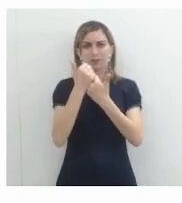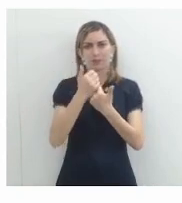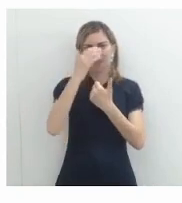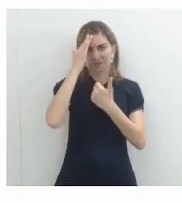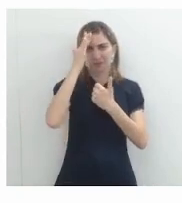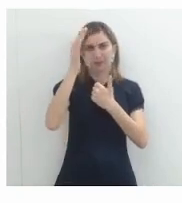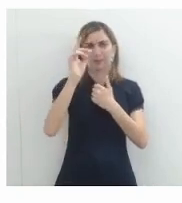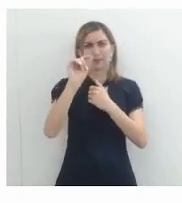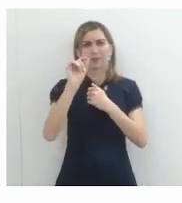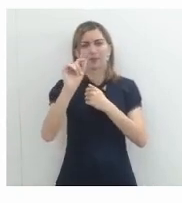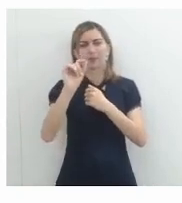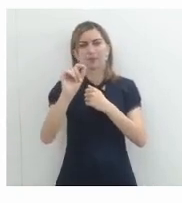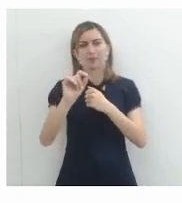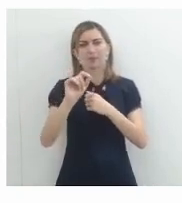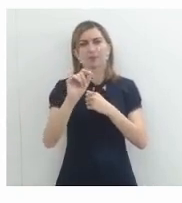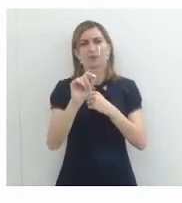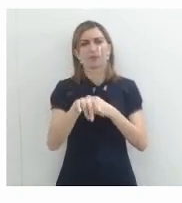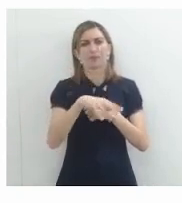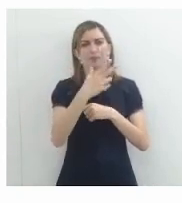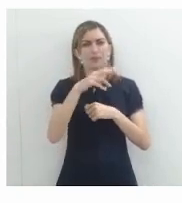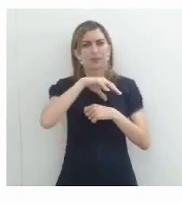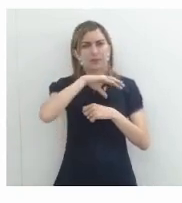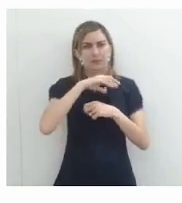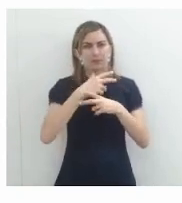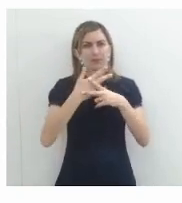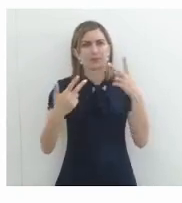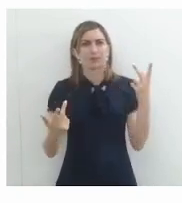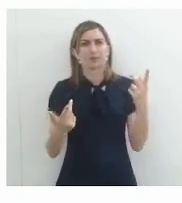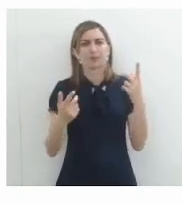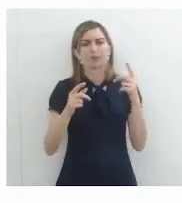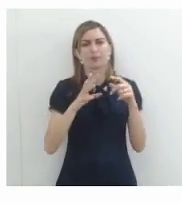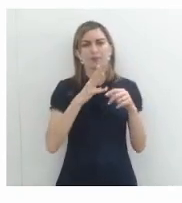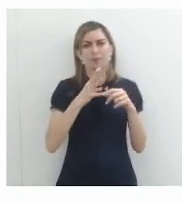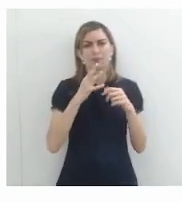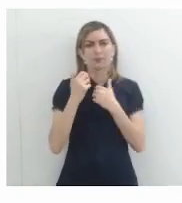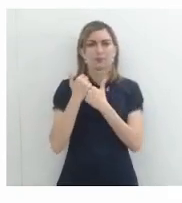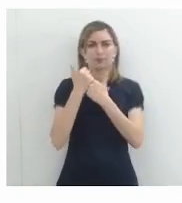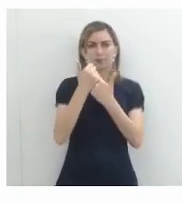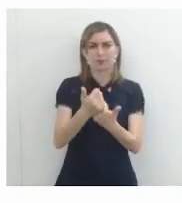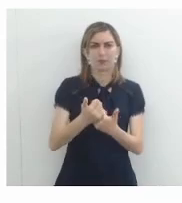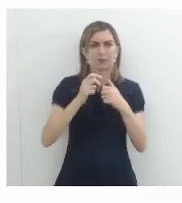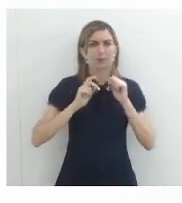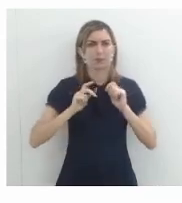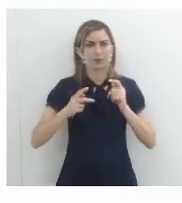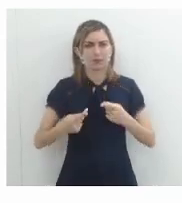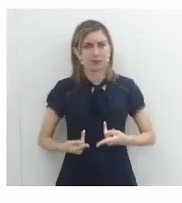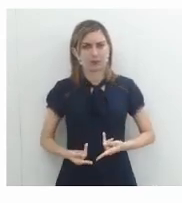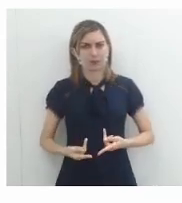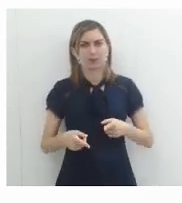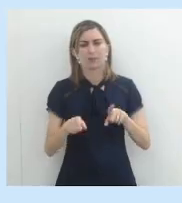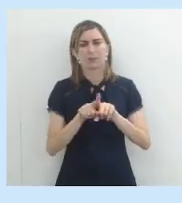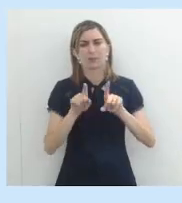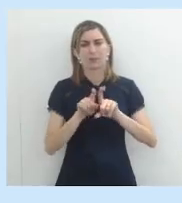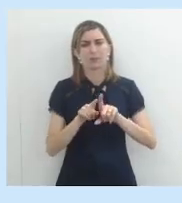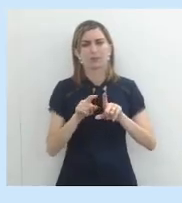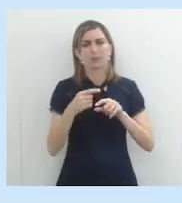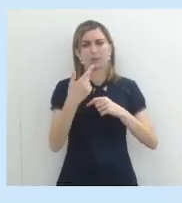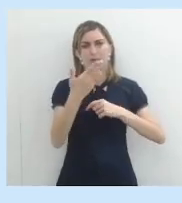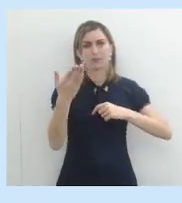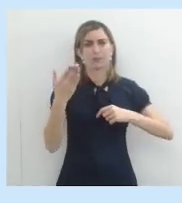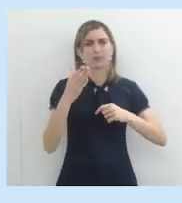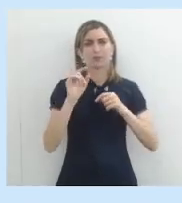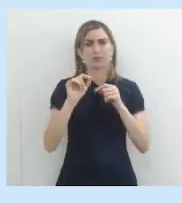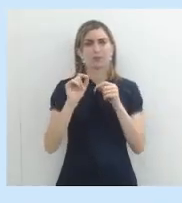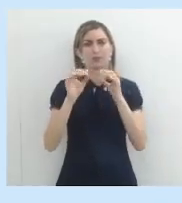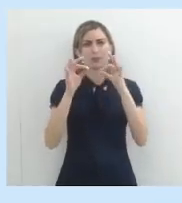figuras zoomórficas, mas também são conhecidas representações humanas e abstratas. As figuras zoomórficas são